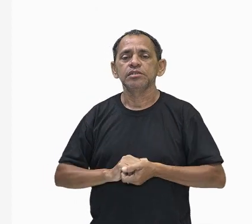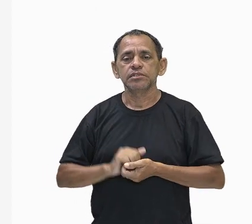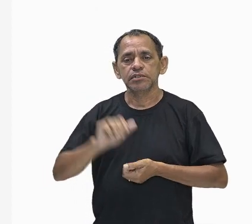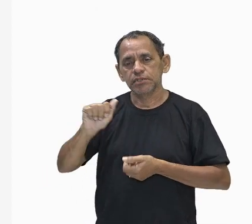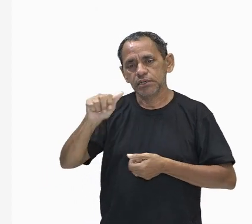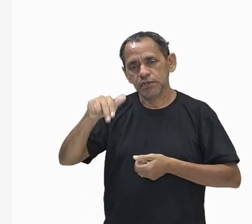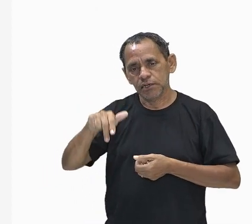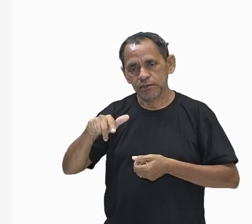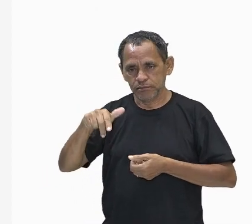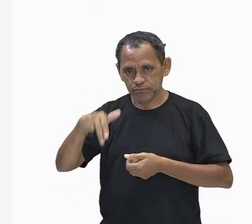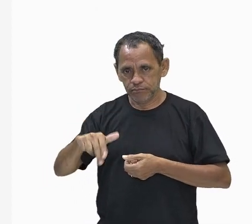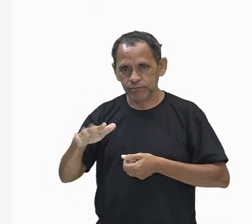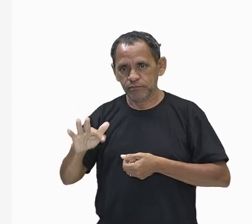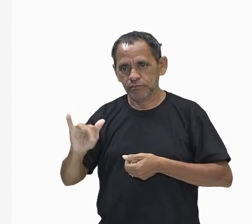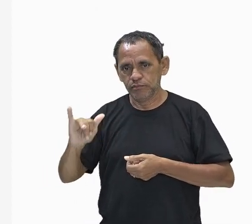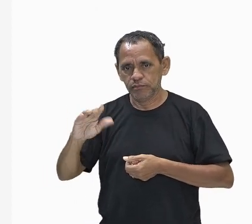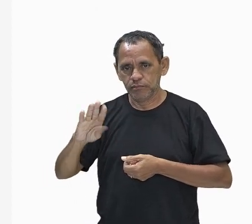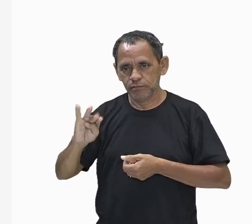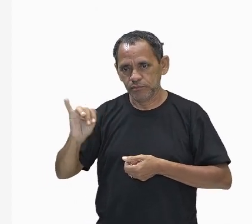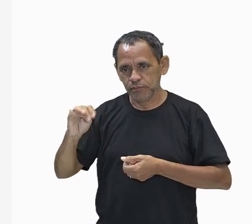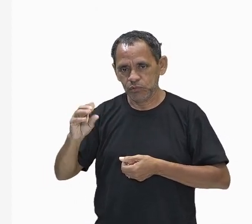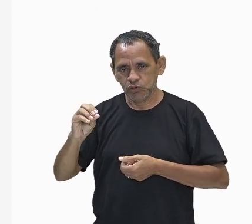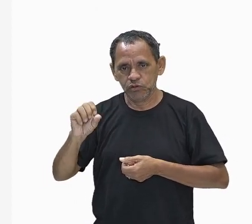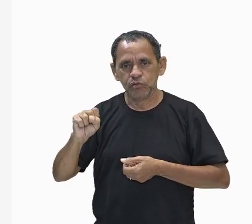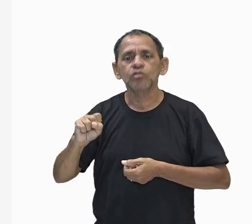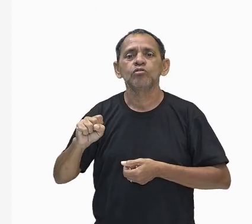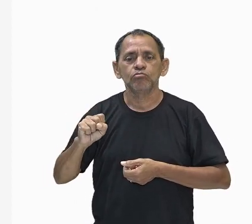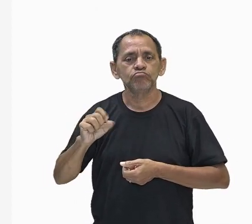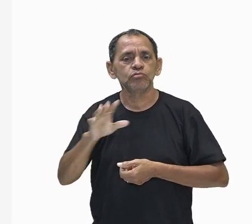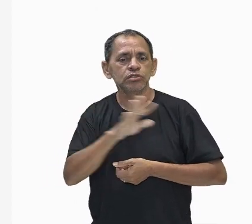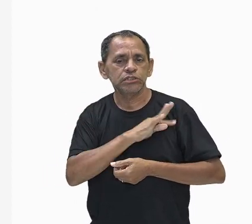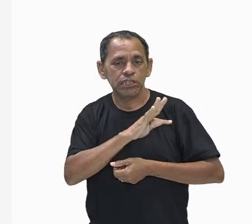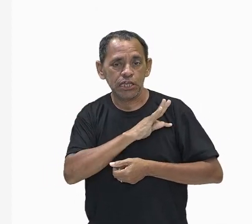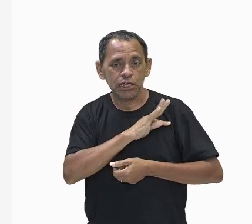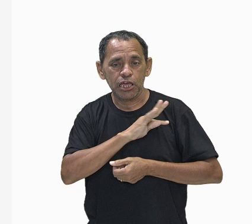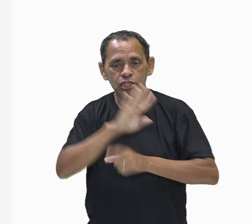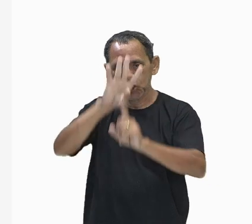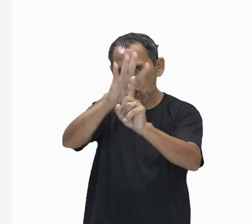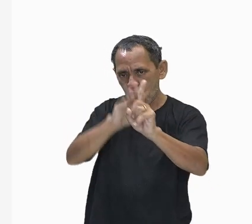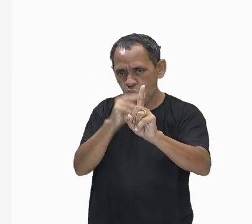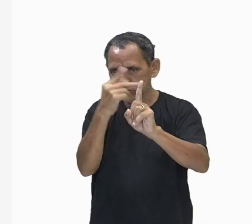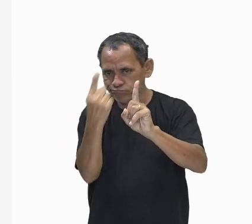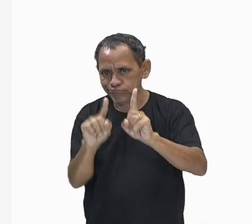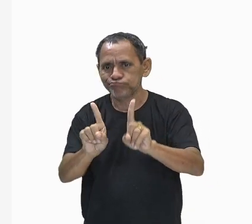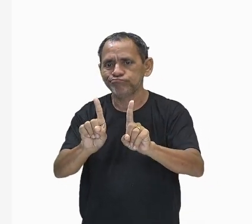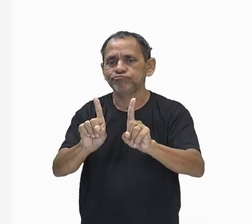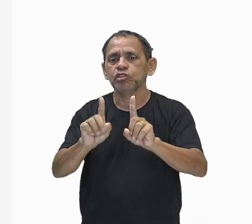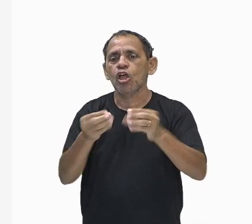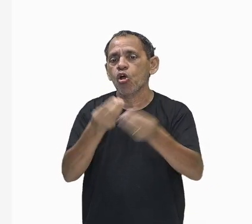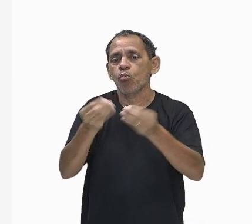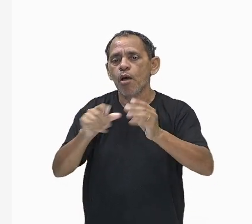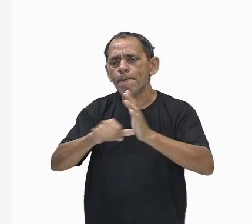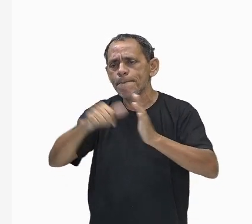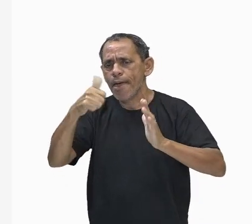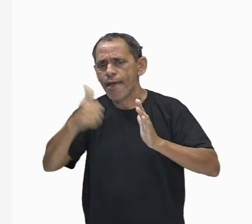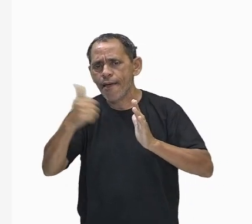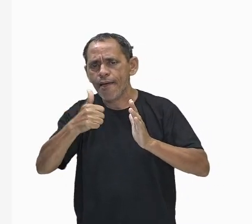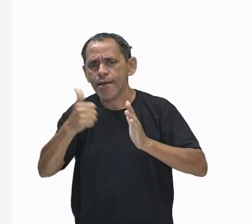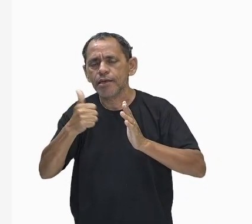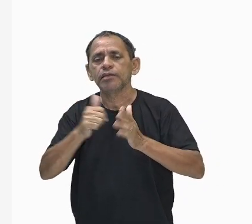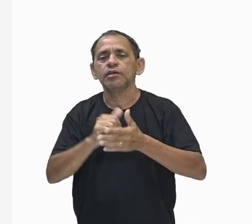aí as aplicações da técnica de clonagem. A primeira delas aí é a